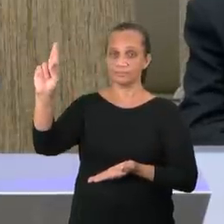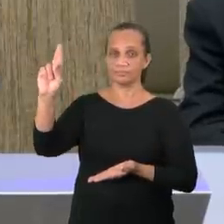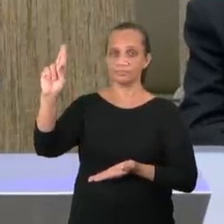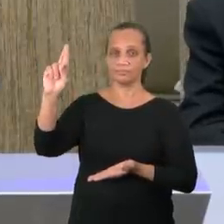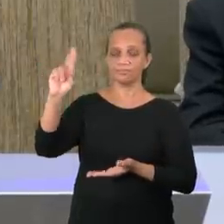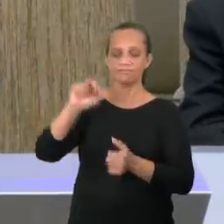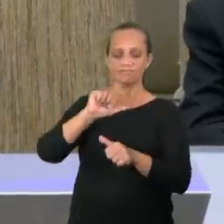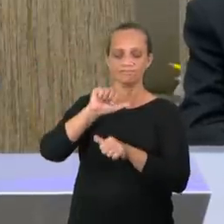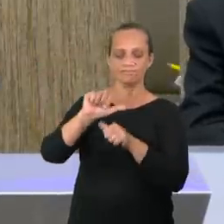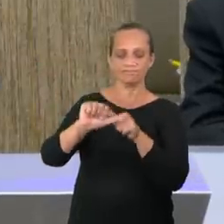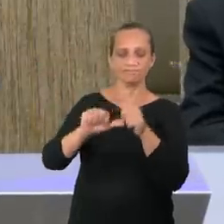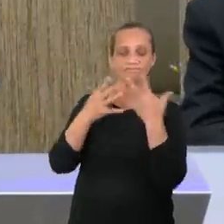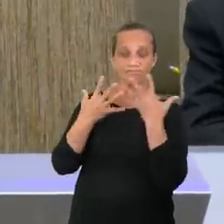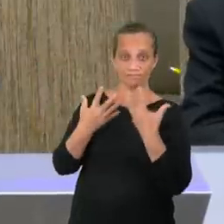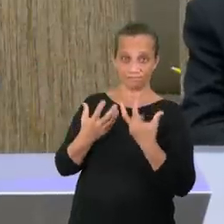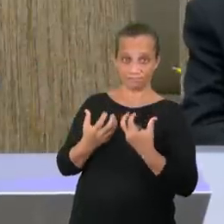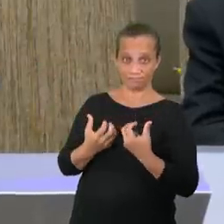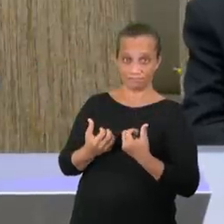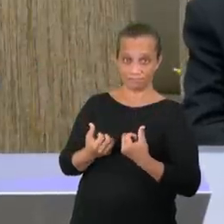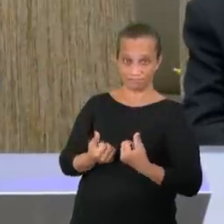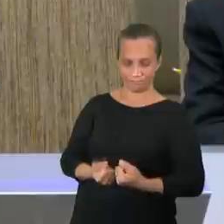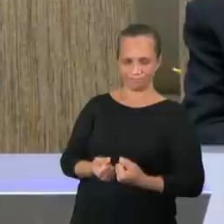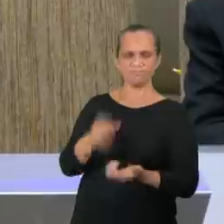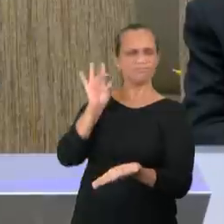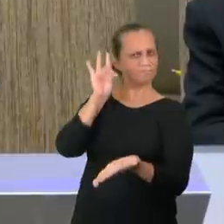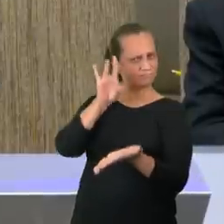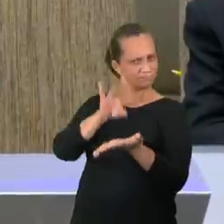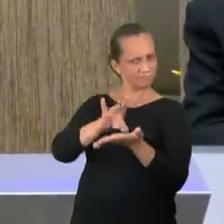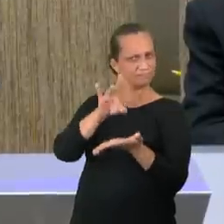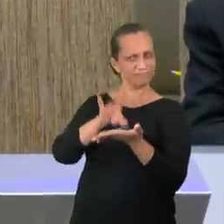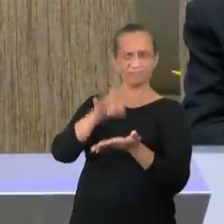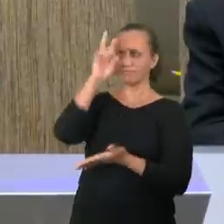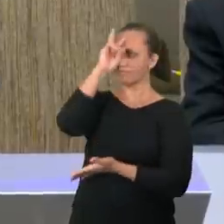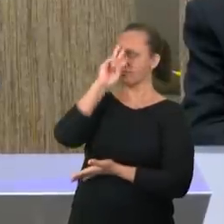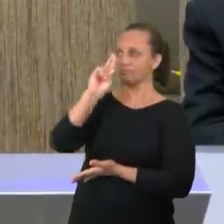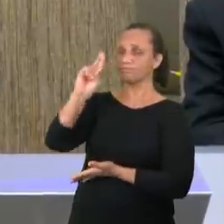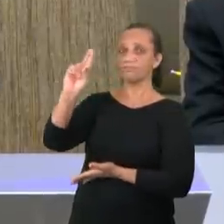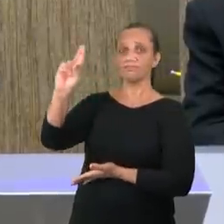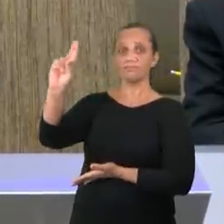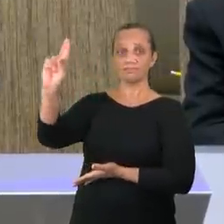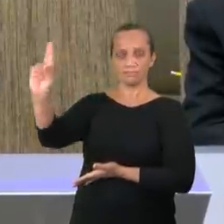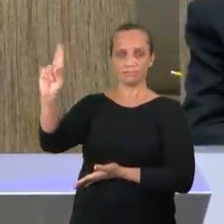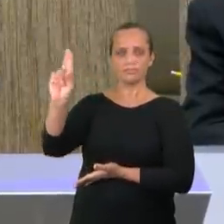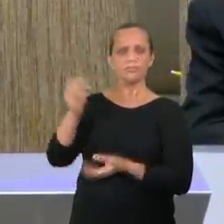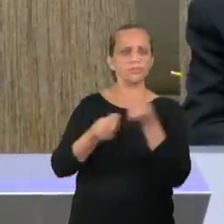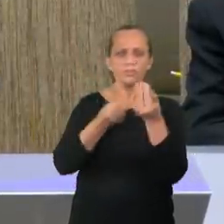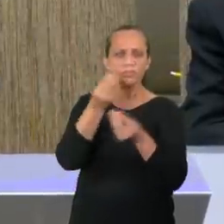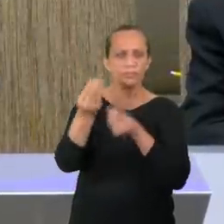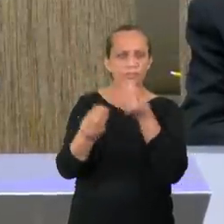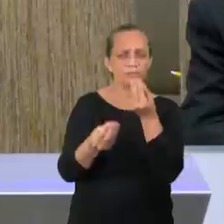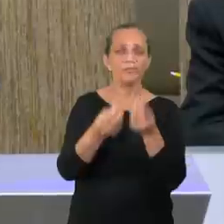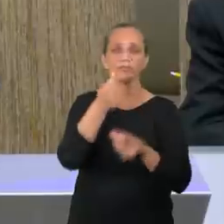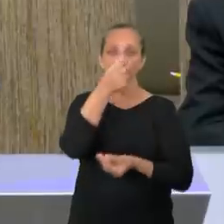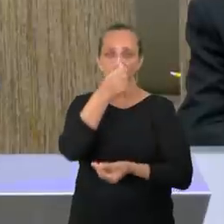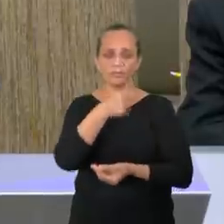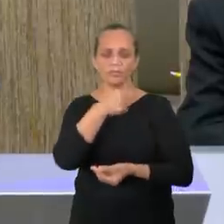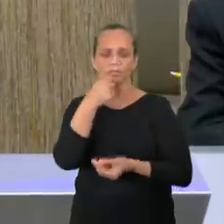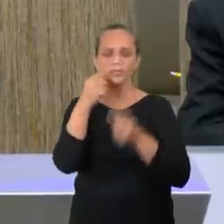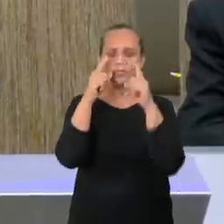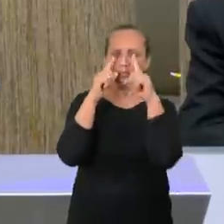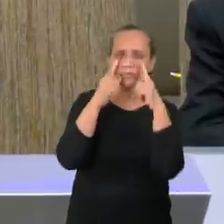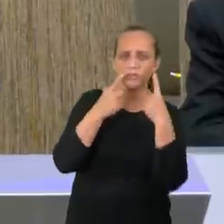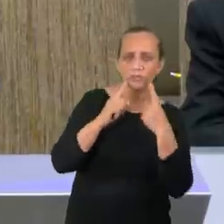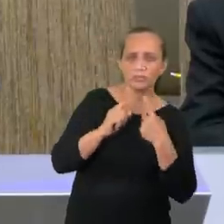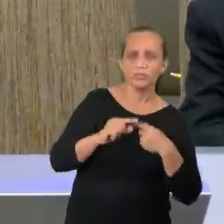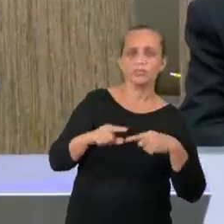convertei-vos a mim de todo o vosso coração, e isso com jejuns, e com choro,